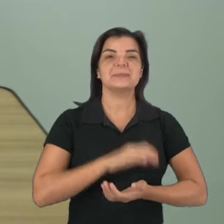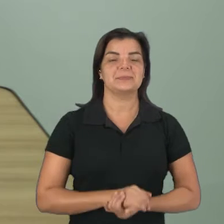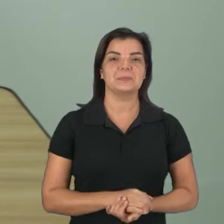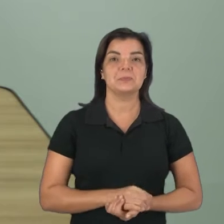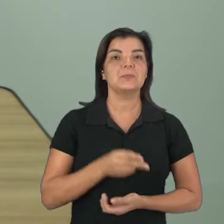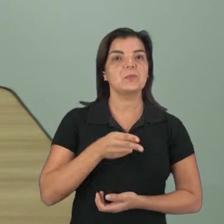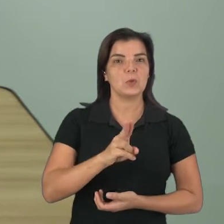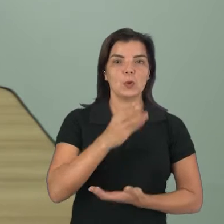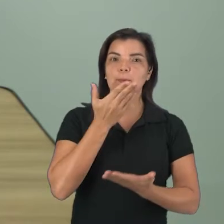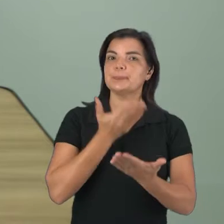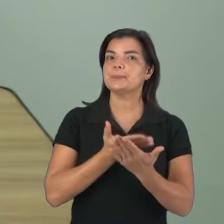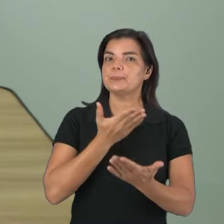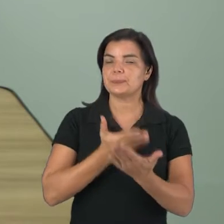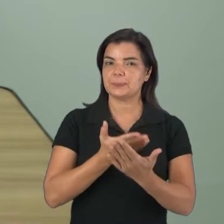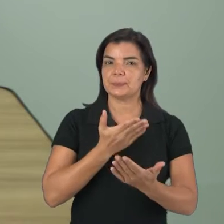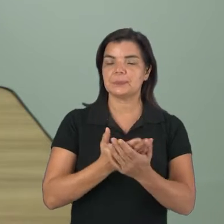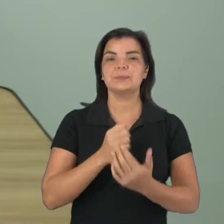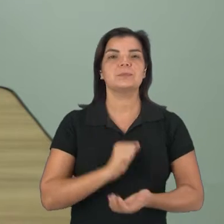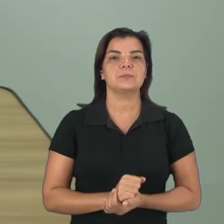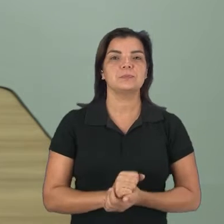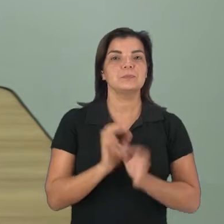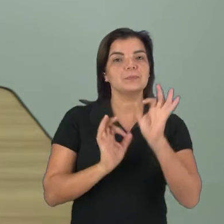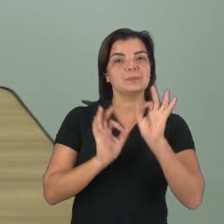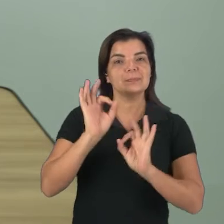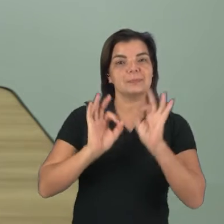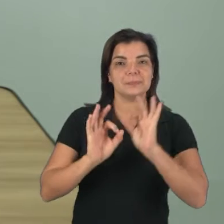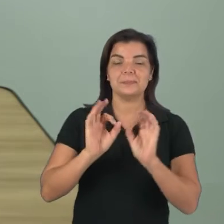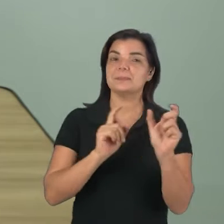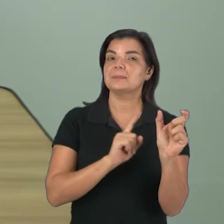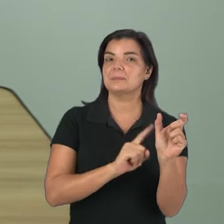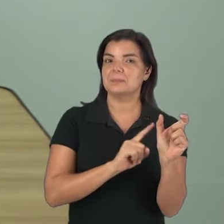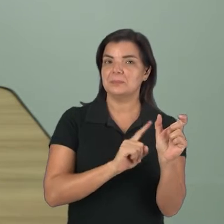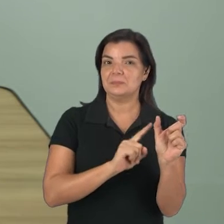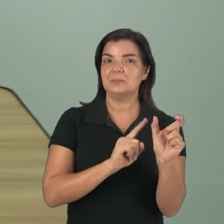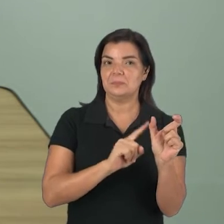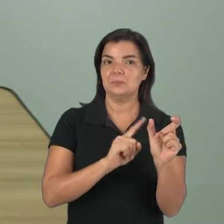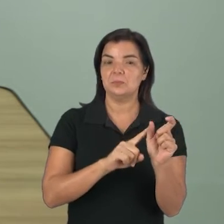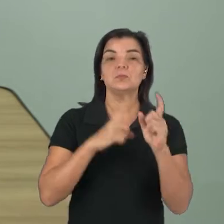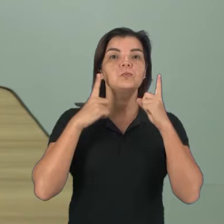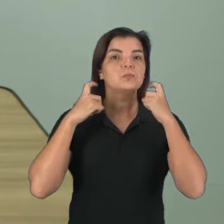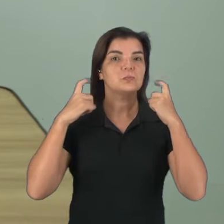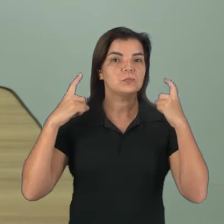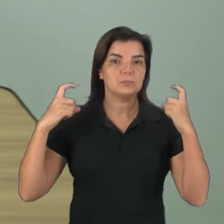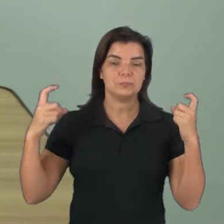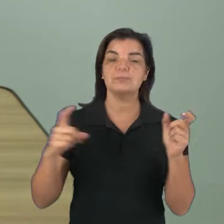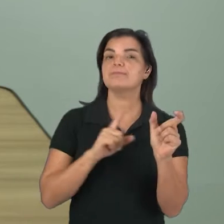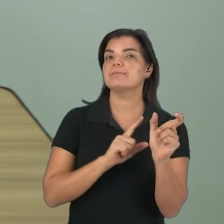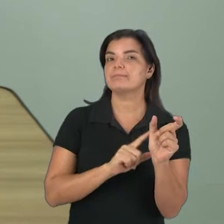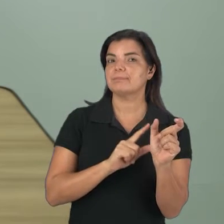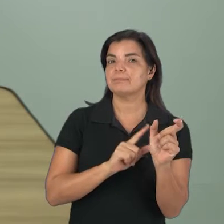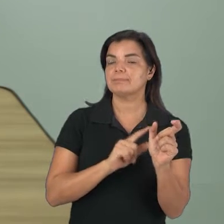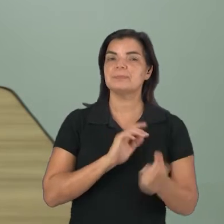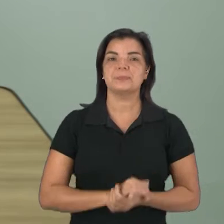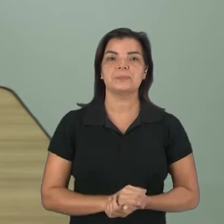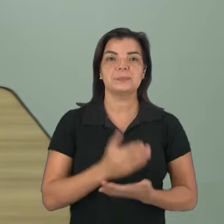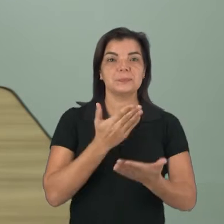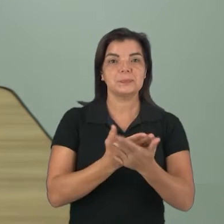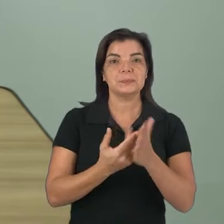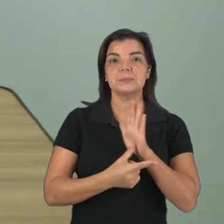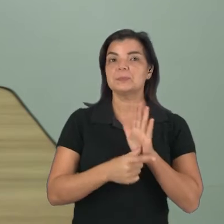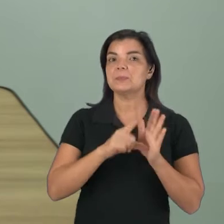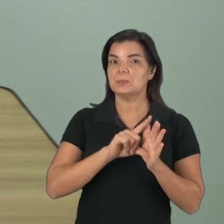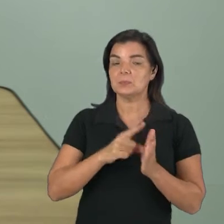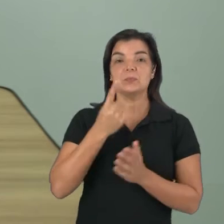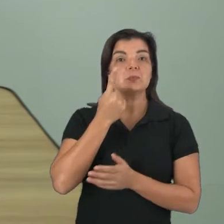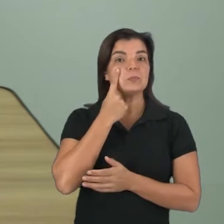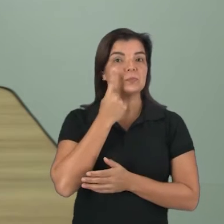vamos continuar estudando sobre a construção das palavras sobre sons que formam as palavras na aula anterior